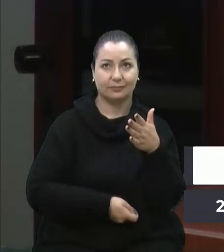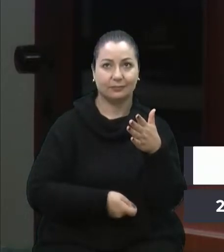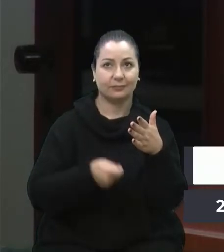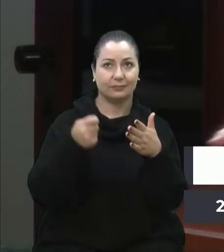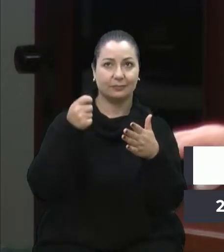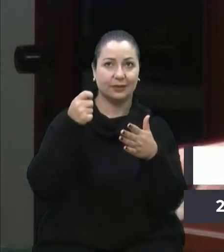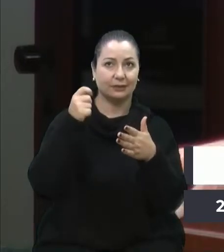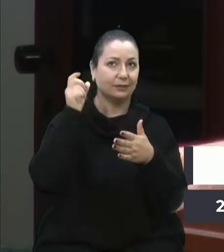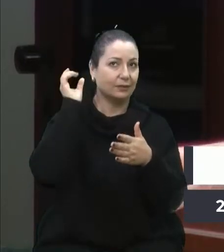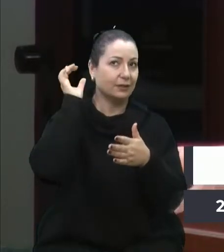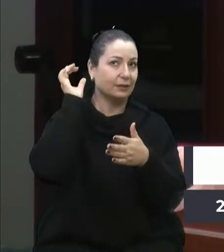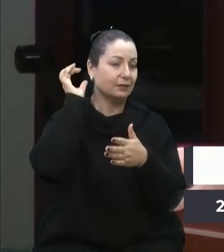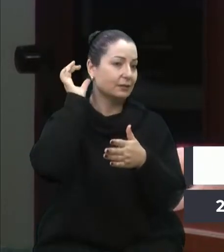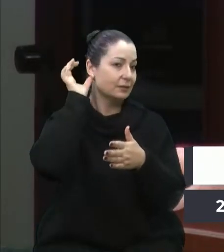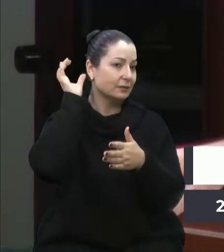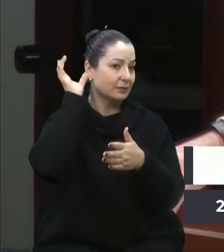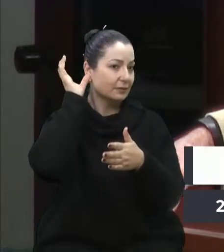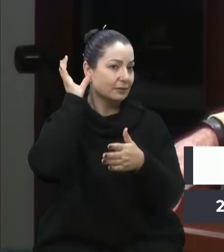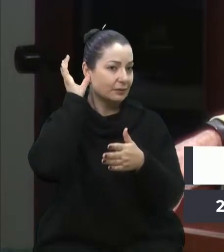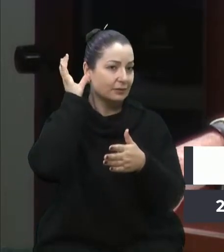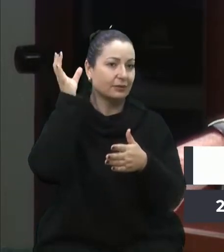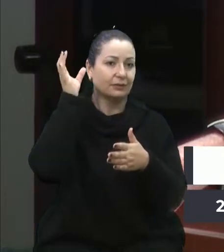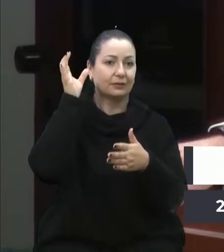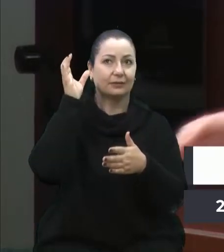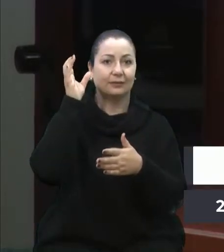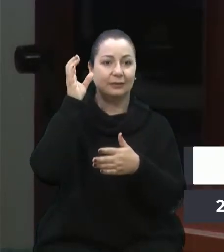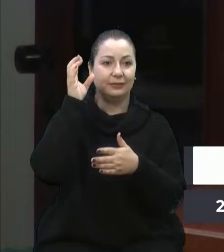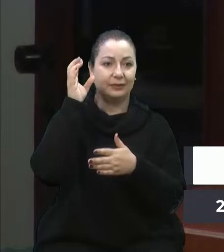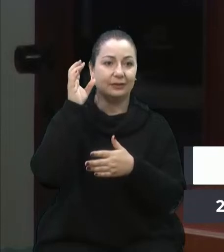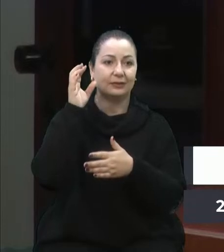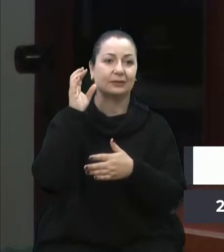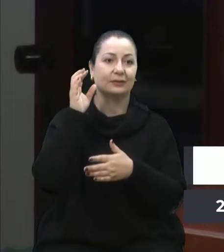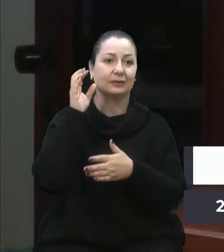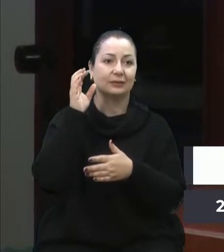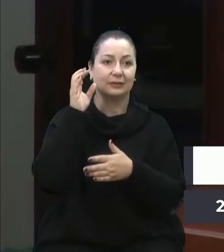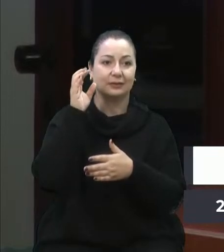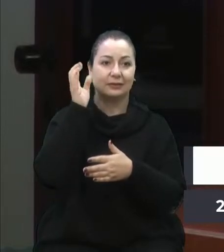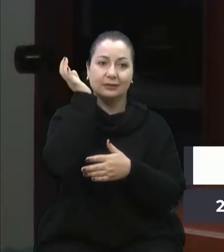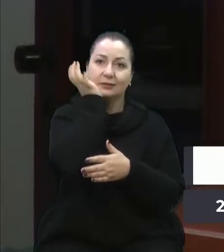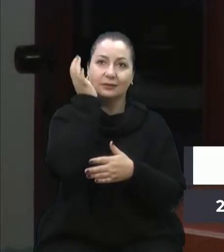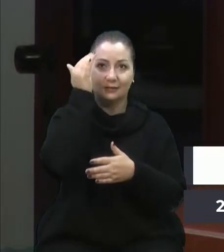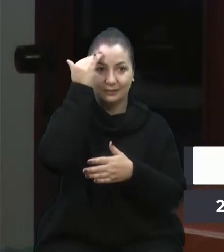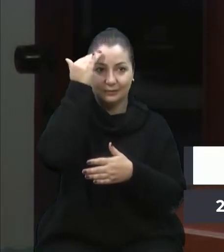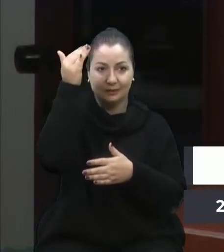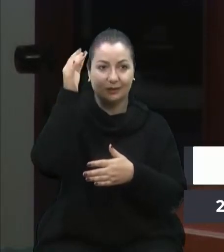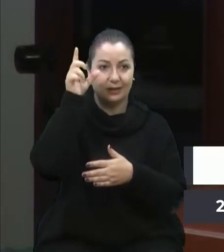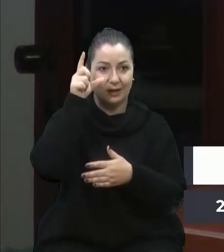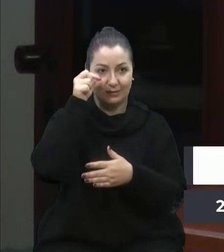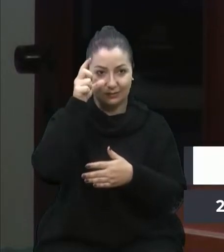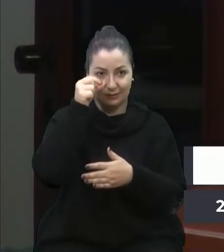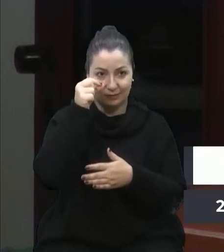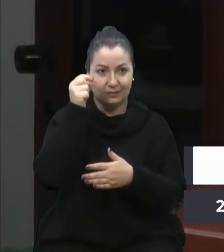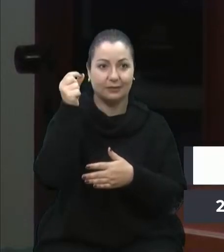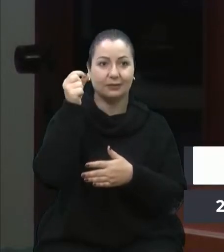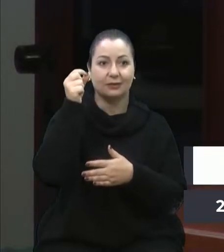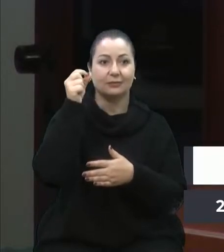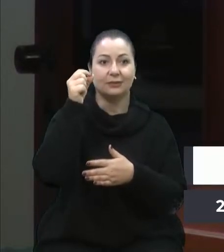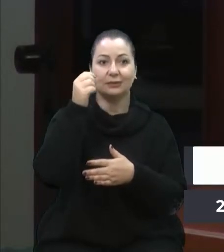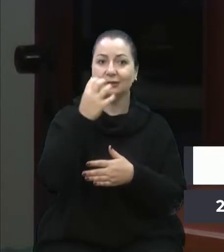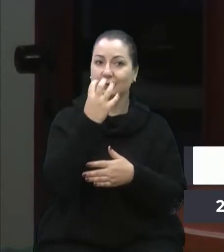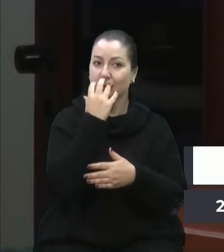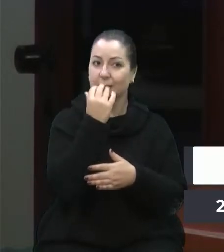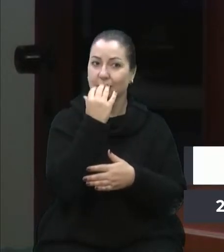Ulbir Cadori, vereador Felipe Gremelmaier, vereador Maurício Scalco, vereador Camiles